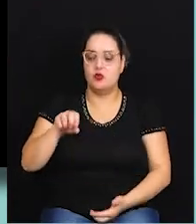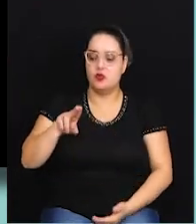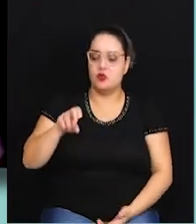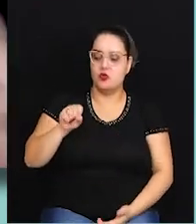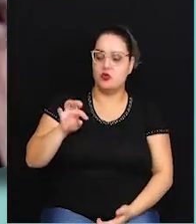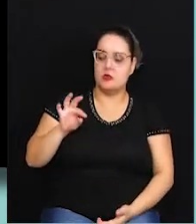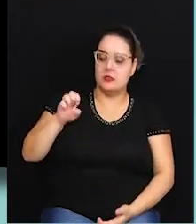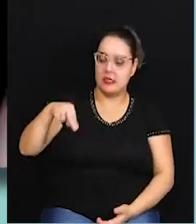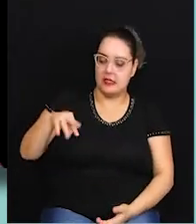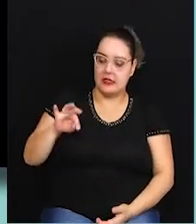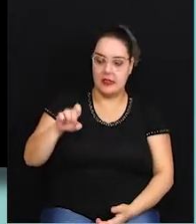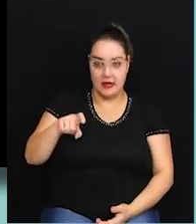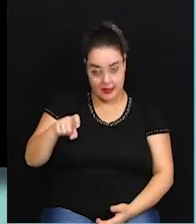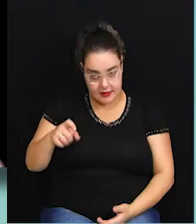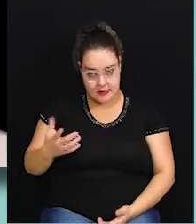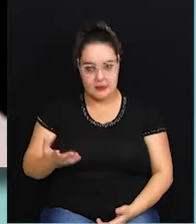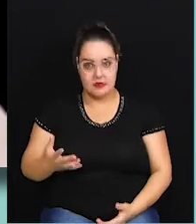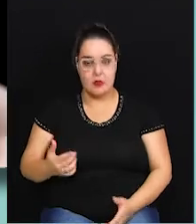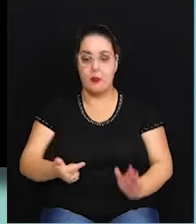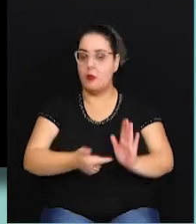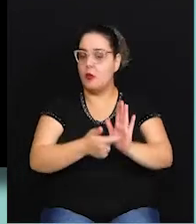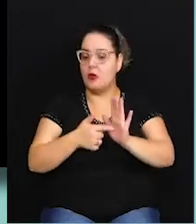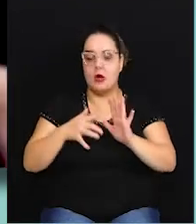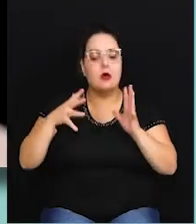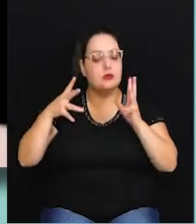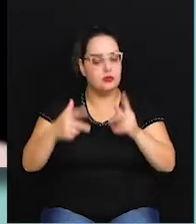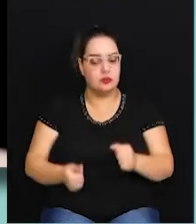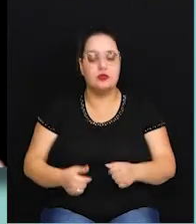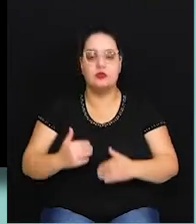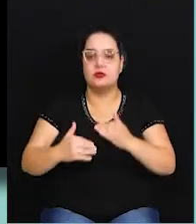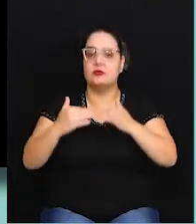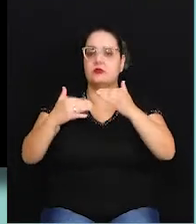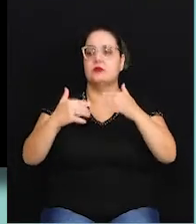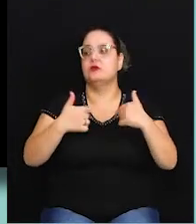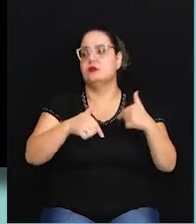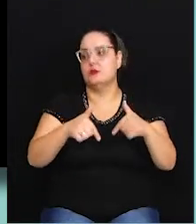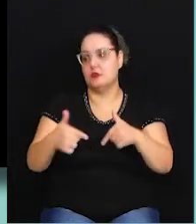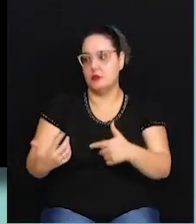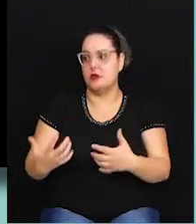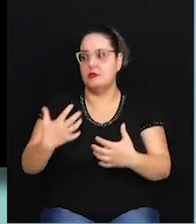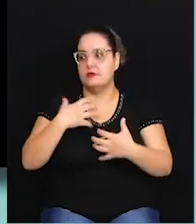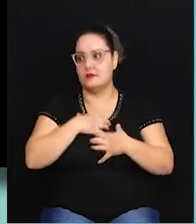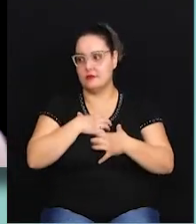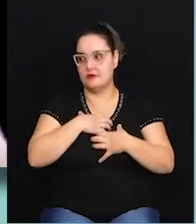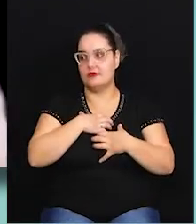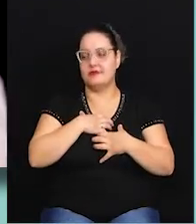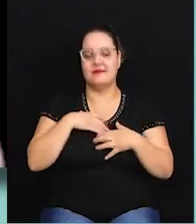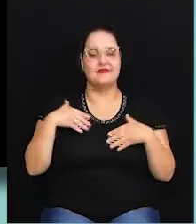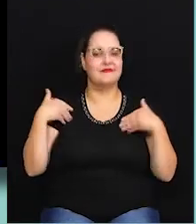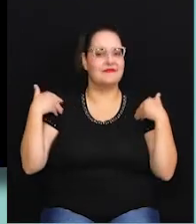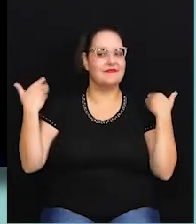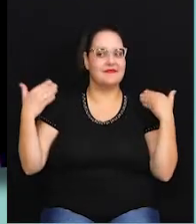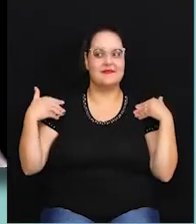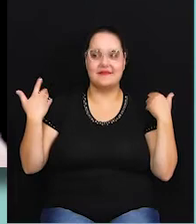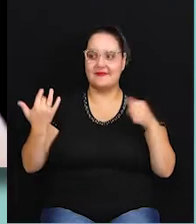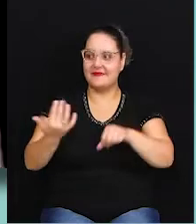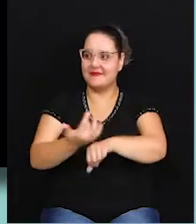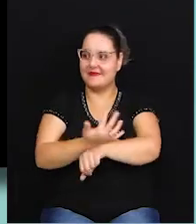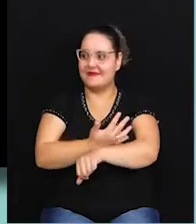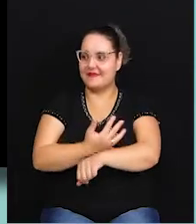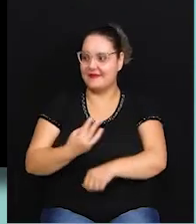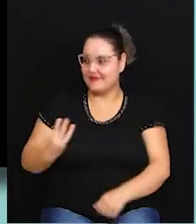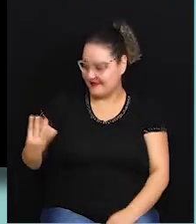o Sustempeds, mostrar, né, tudo que a gente desenvolveu, todo um trabalho. É um sentimento assim, de muita alegria,